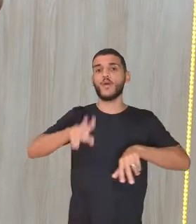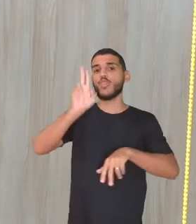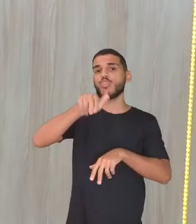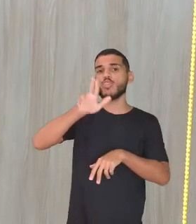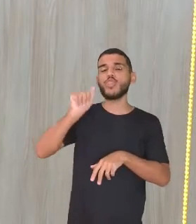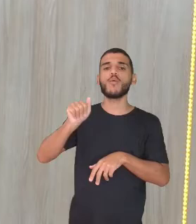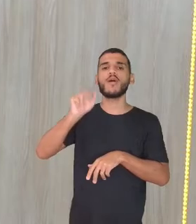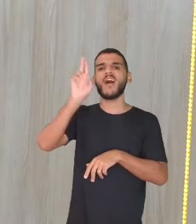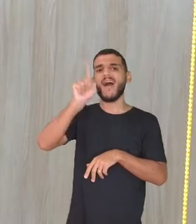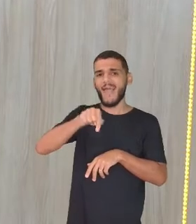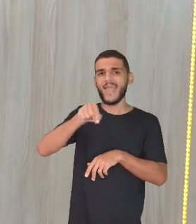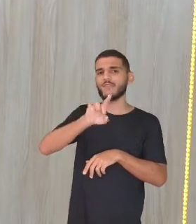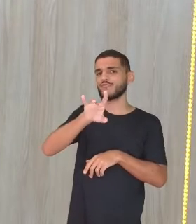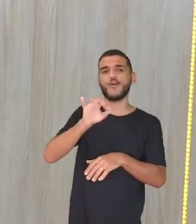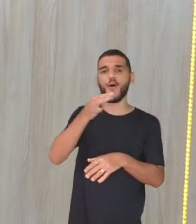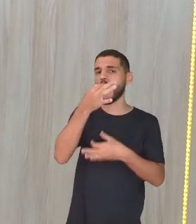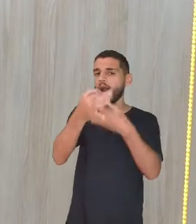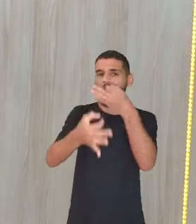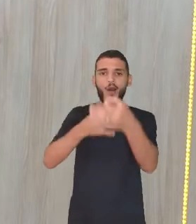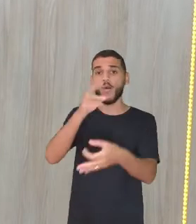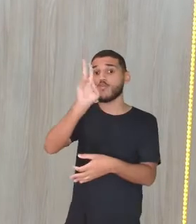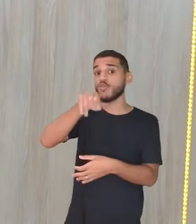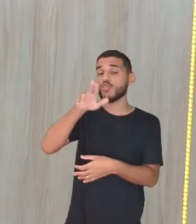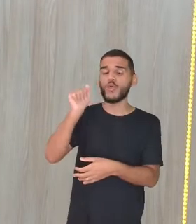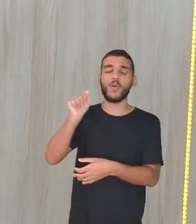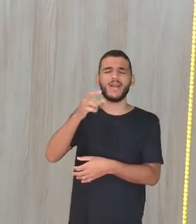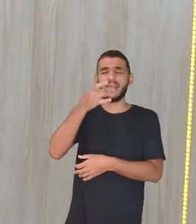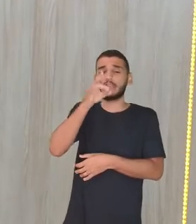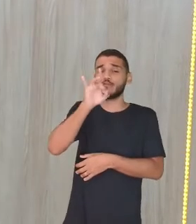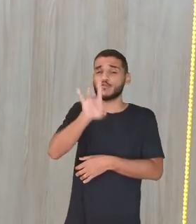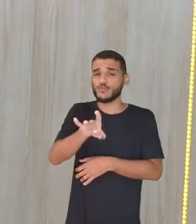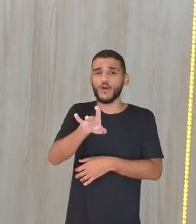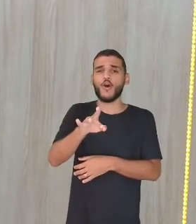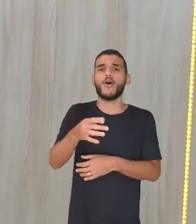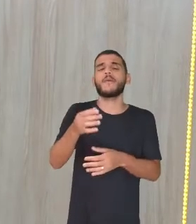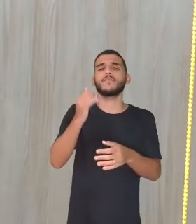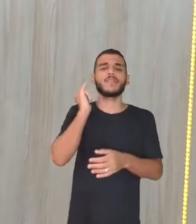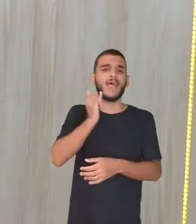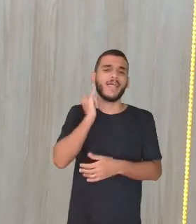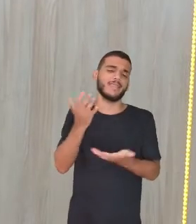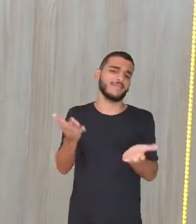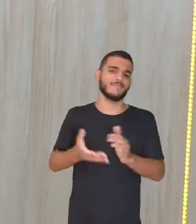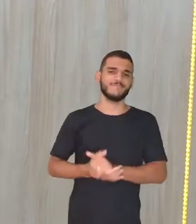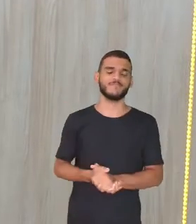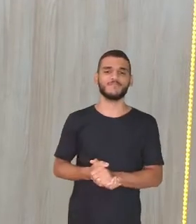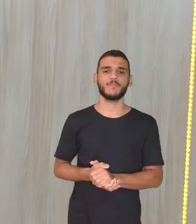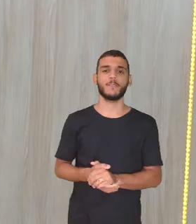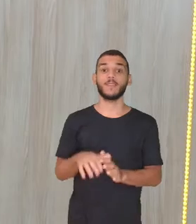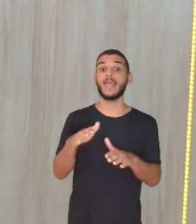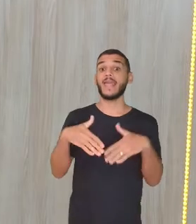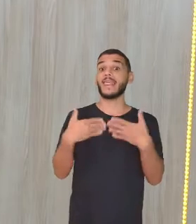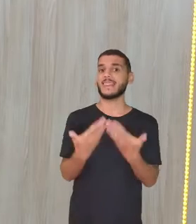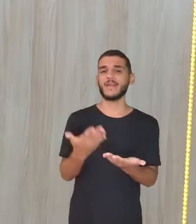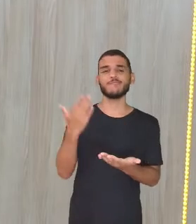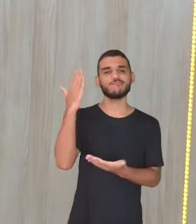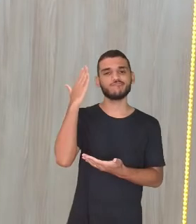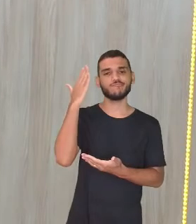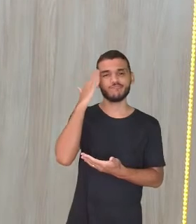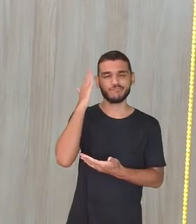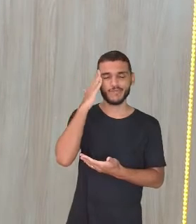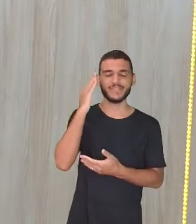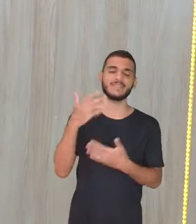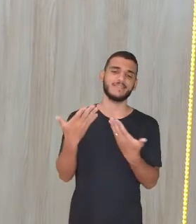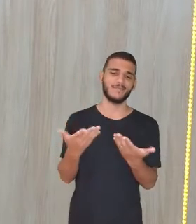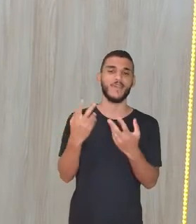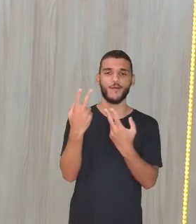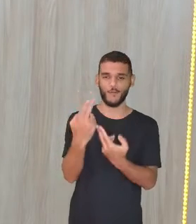é somente argumentativo, nunca um gênero é somente narrativo, certo? Então, pensem sempre assim. Por